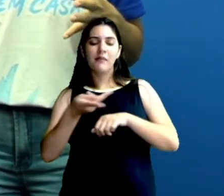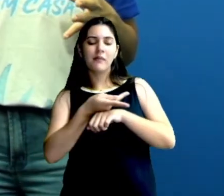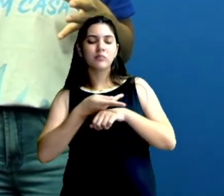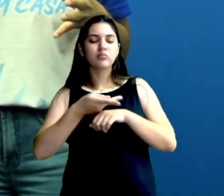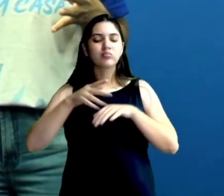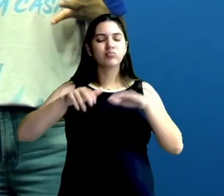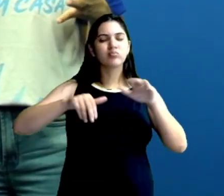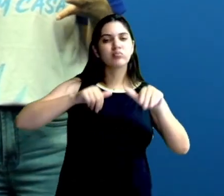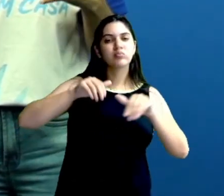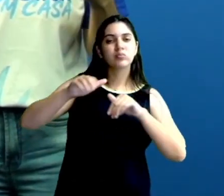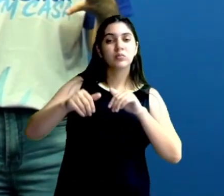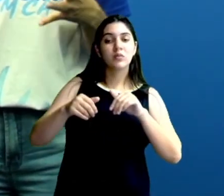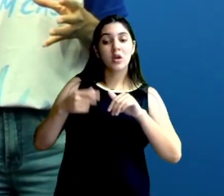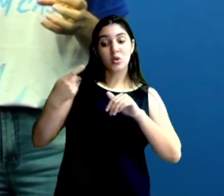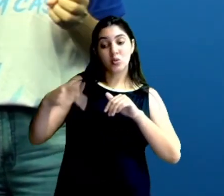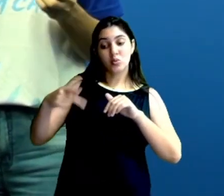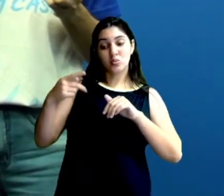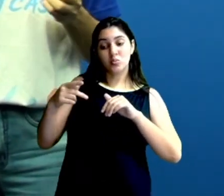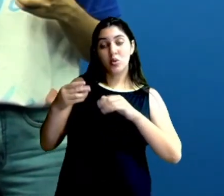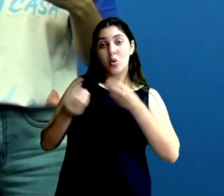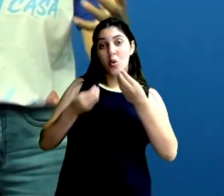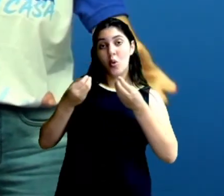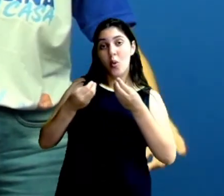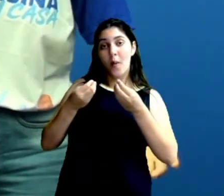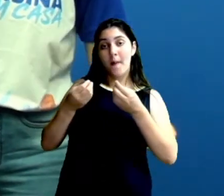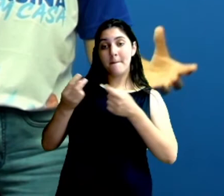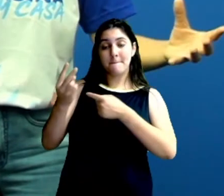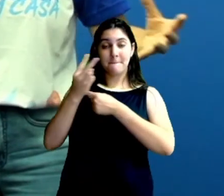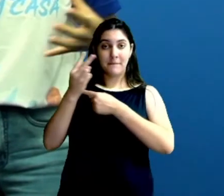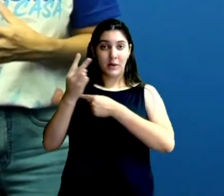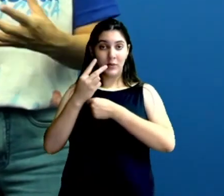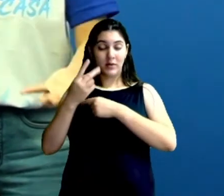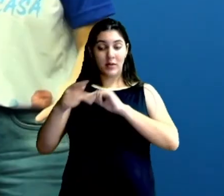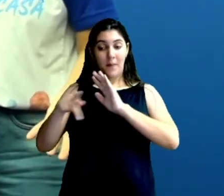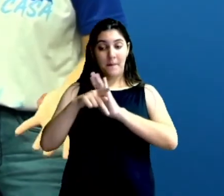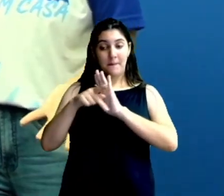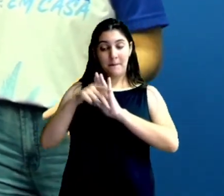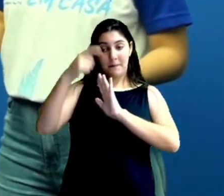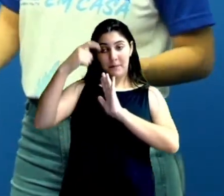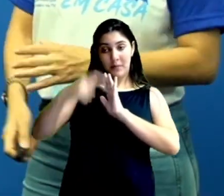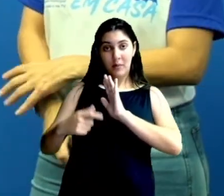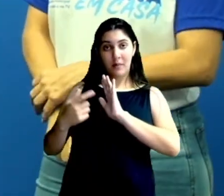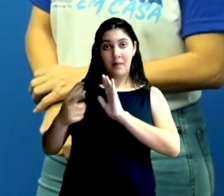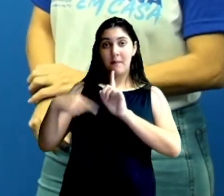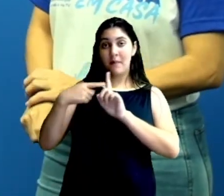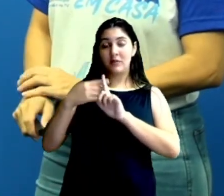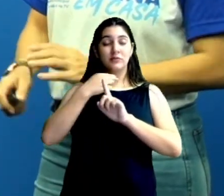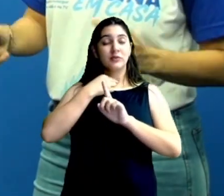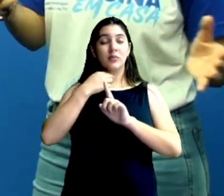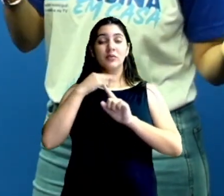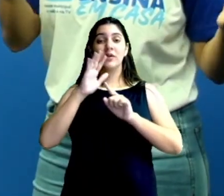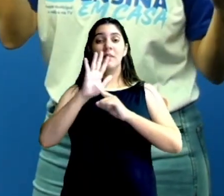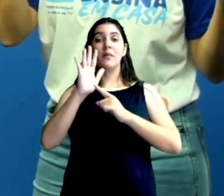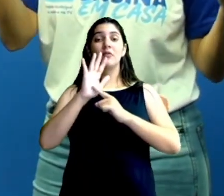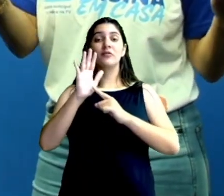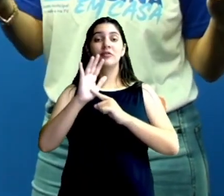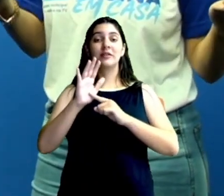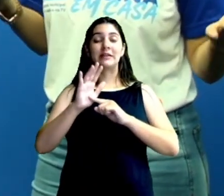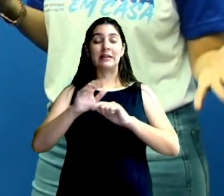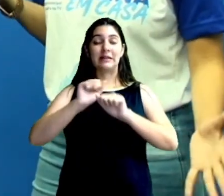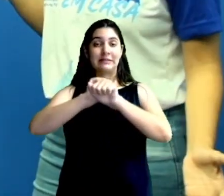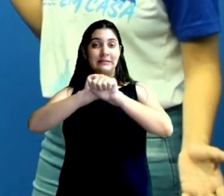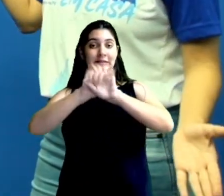buscar suas formas de defesa pessoal, mas que não podia ser apresentada de